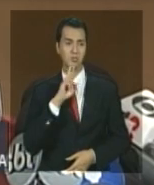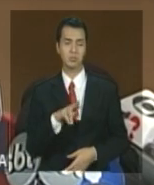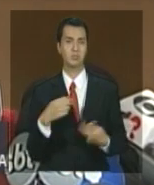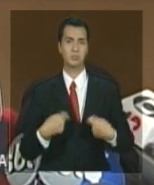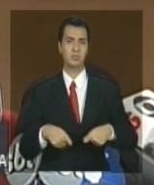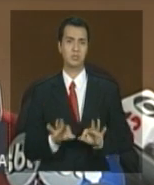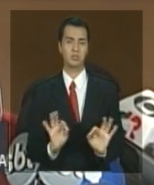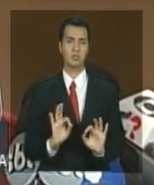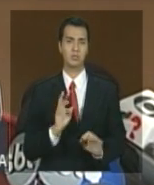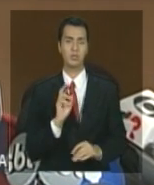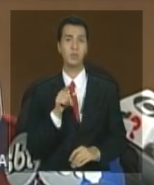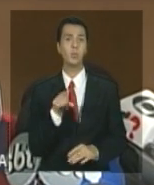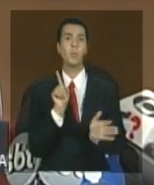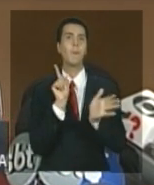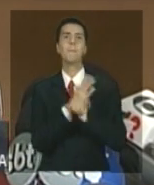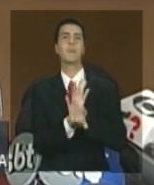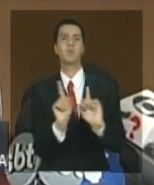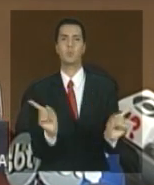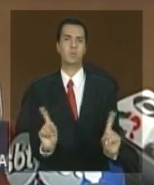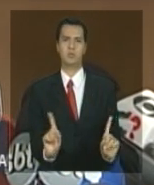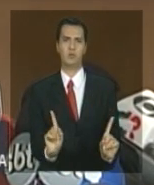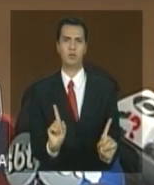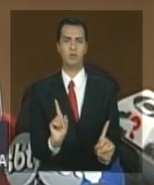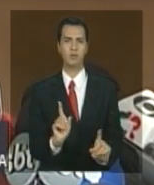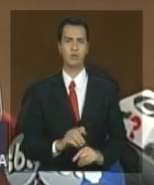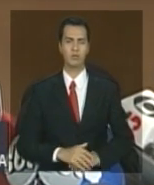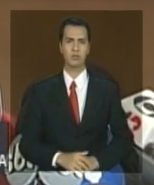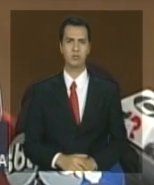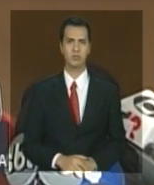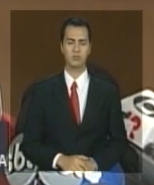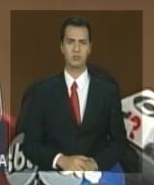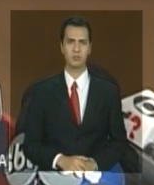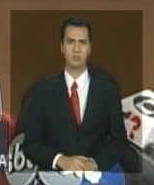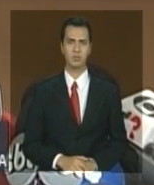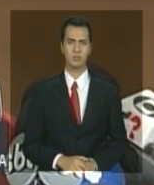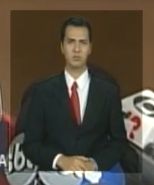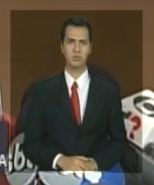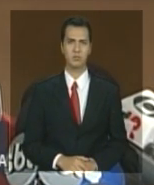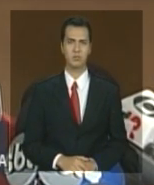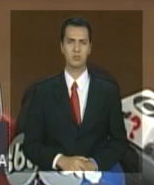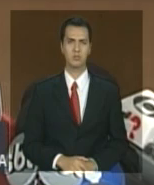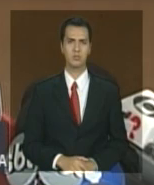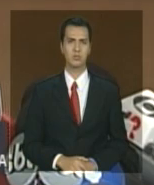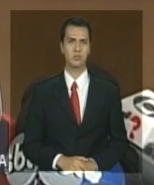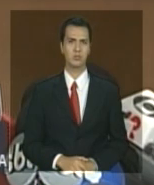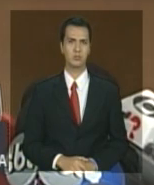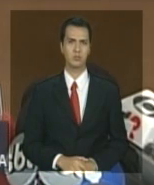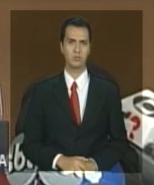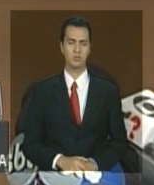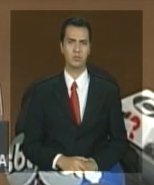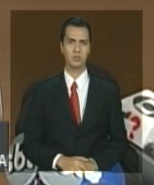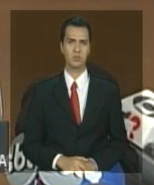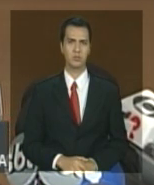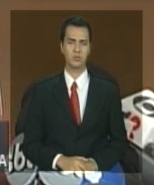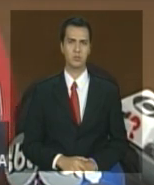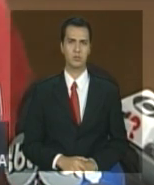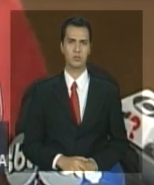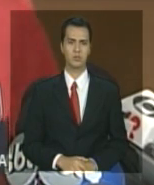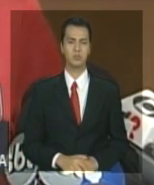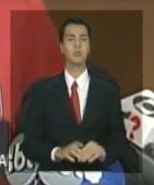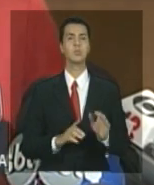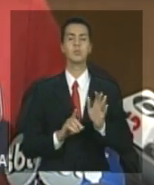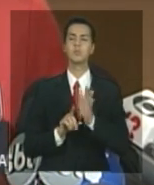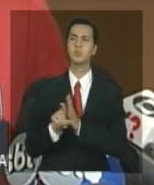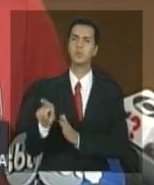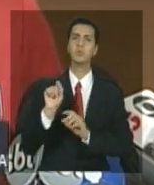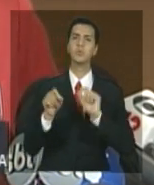nada sobre isso. Isso não é uma questão, uma pergunta. Qual é o relacionamento de trabalho que a senhora... Olha, eu